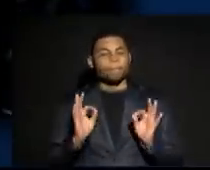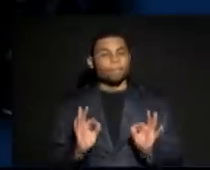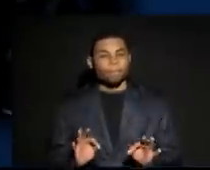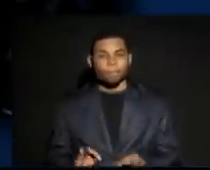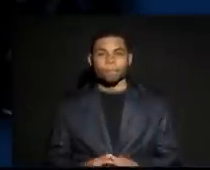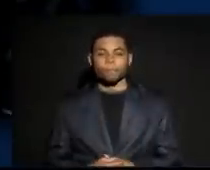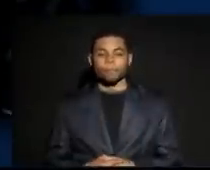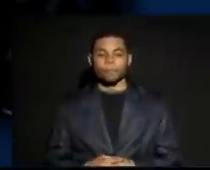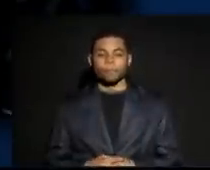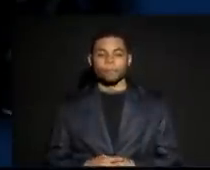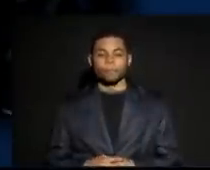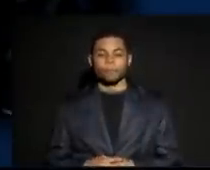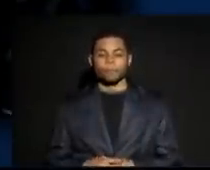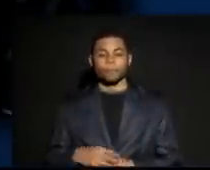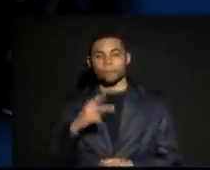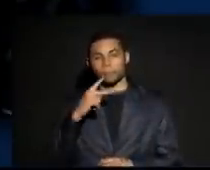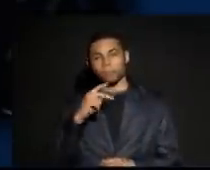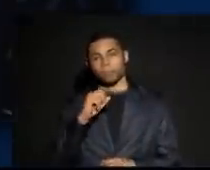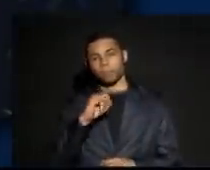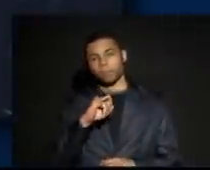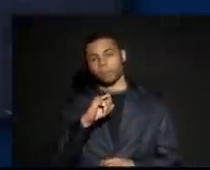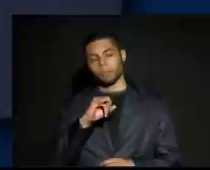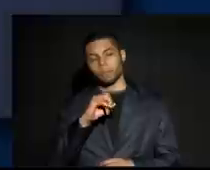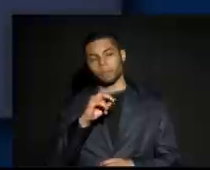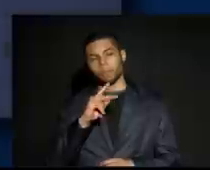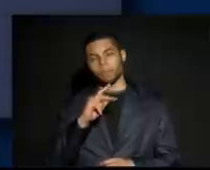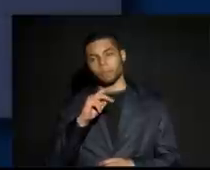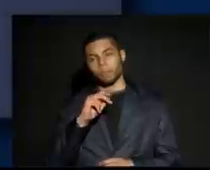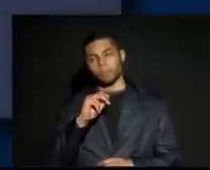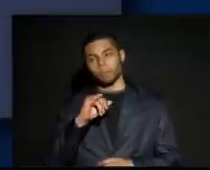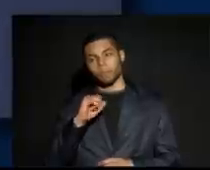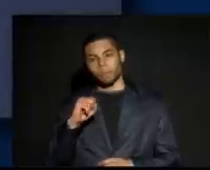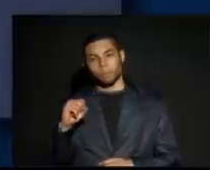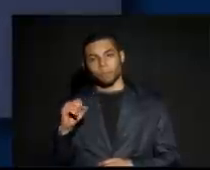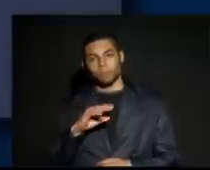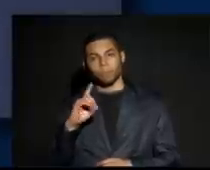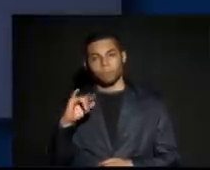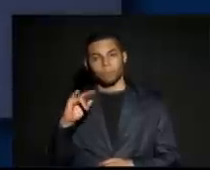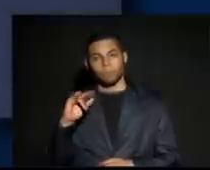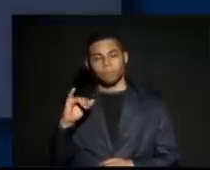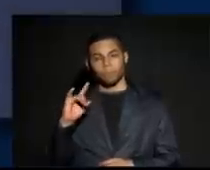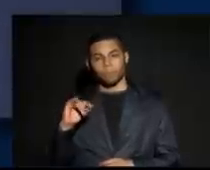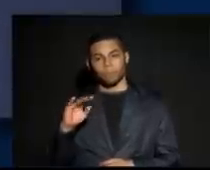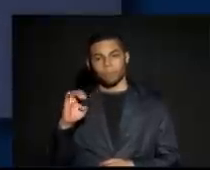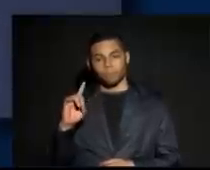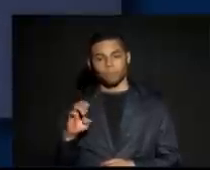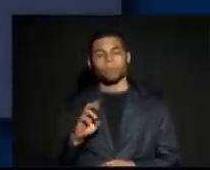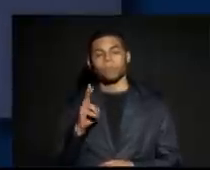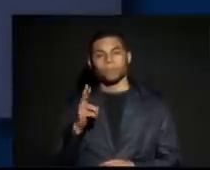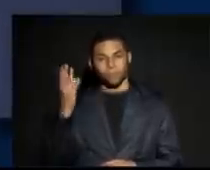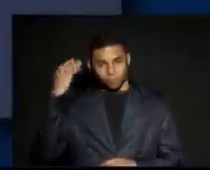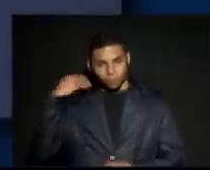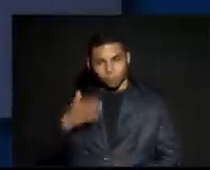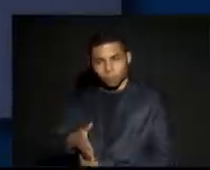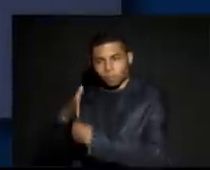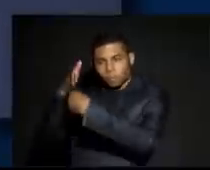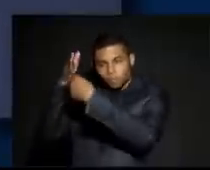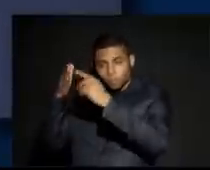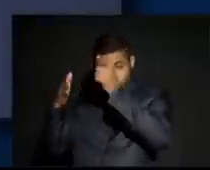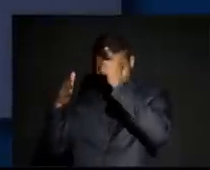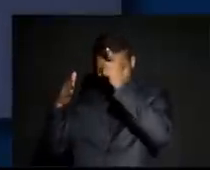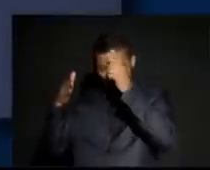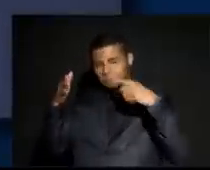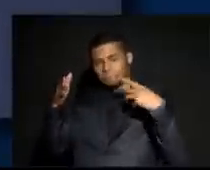plenitude do PPI se dividem ou seja com a queda do muro de Berlim 89 as cadeias produtivas